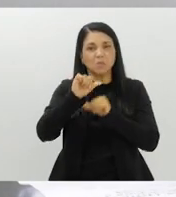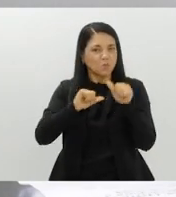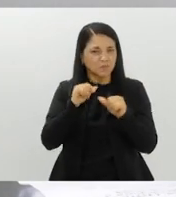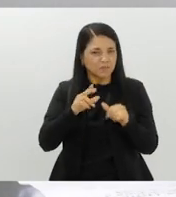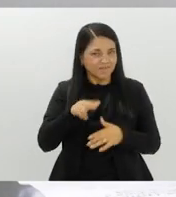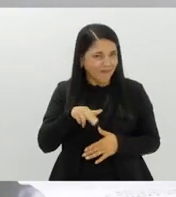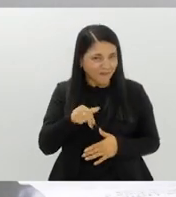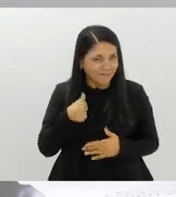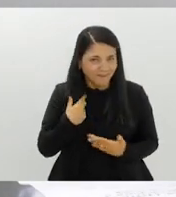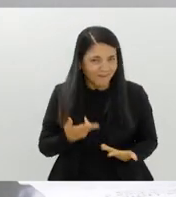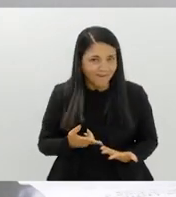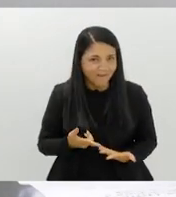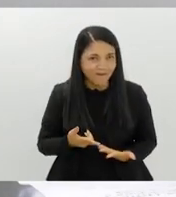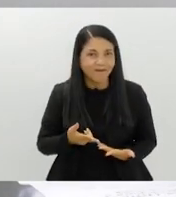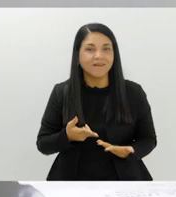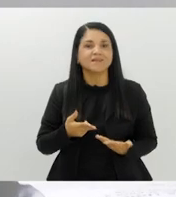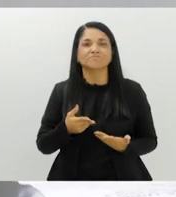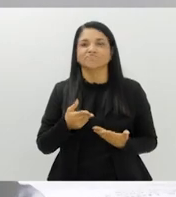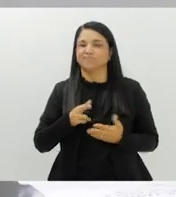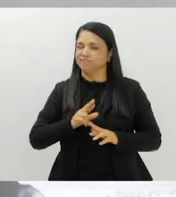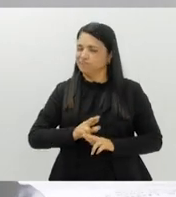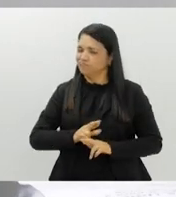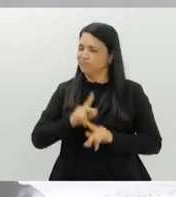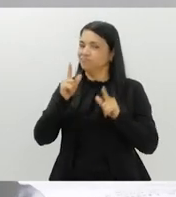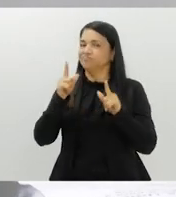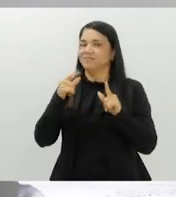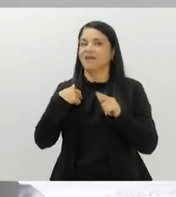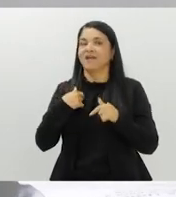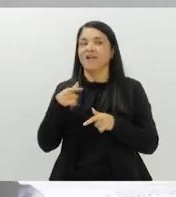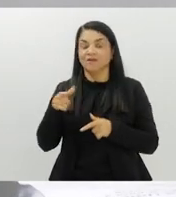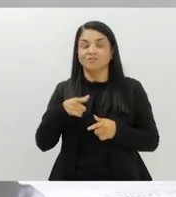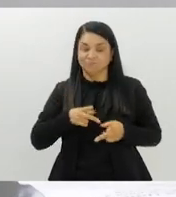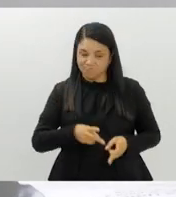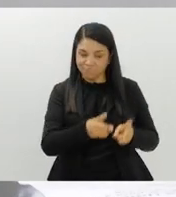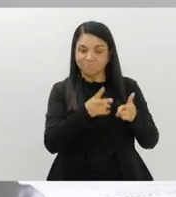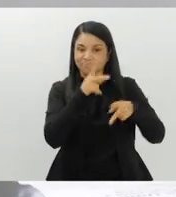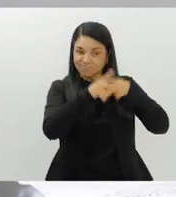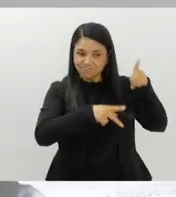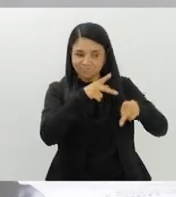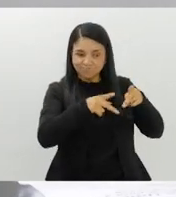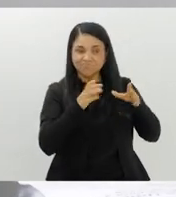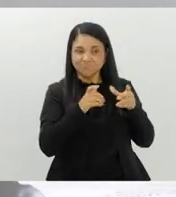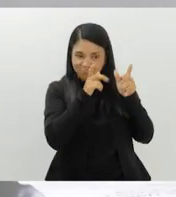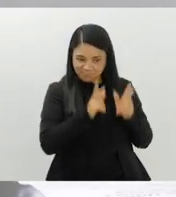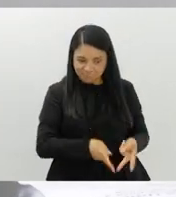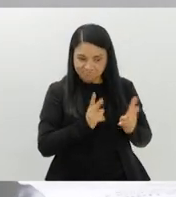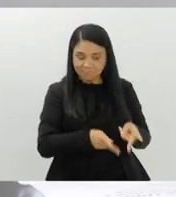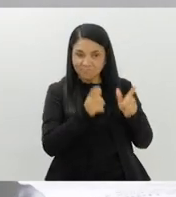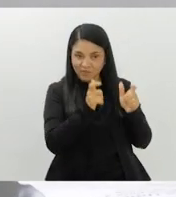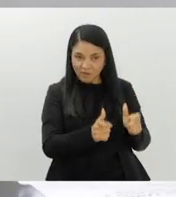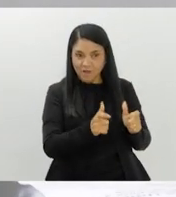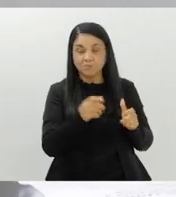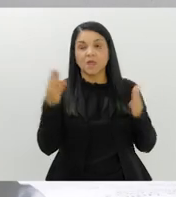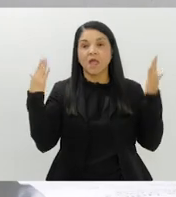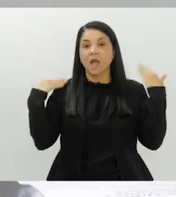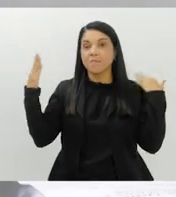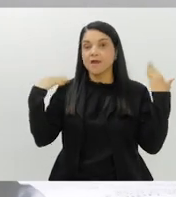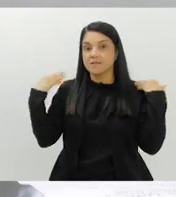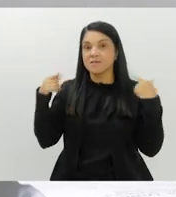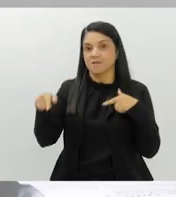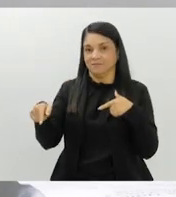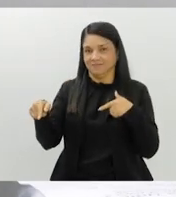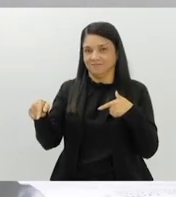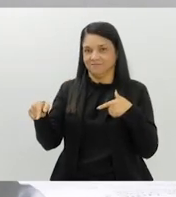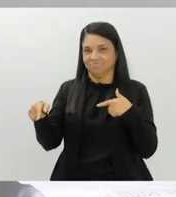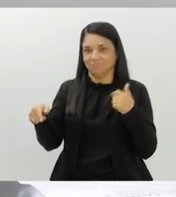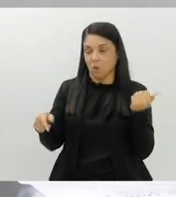bem verdade. Os quilombolas estão lá e a Marinha, felizmente, foi derrotada porque a Defensoria usou uma lei que foi